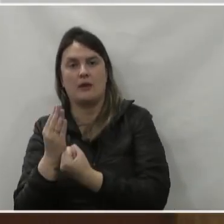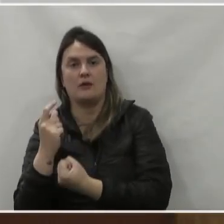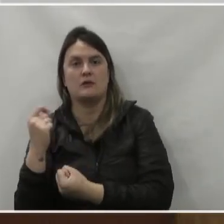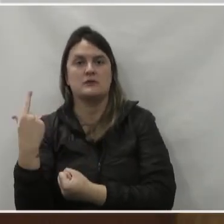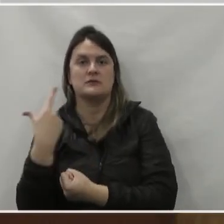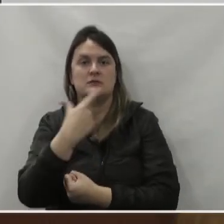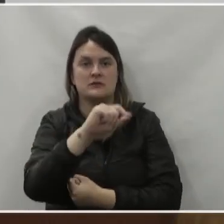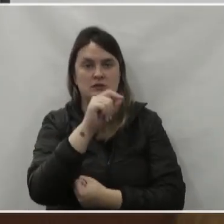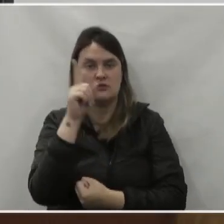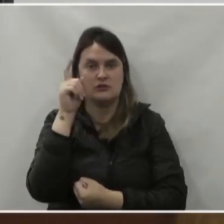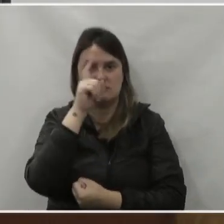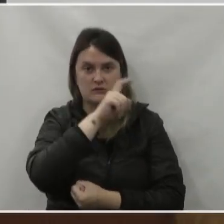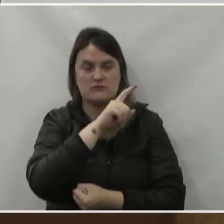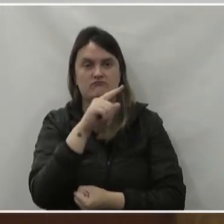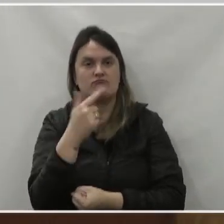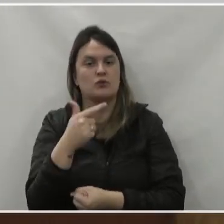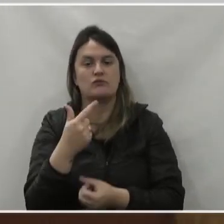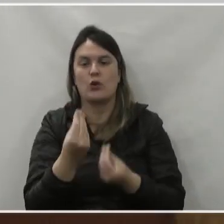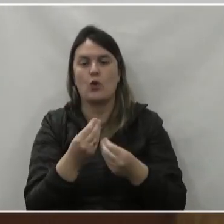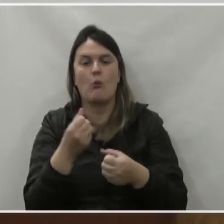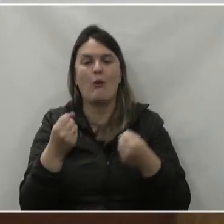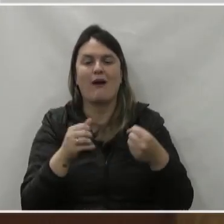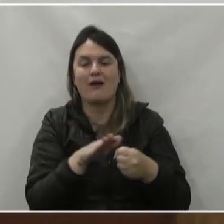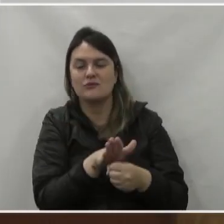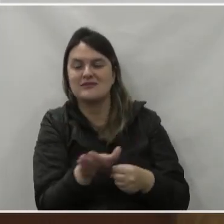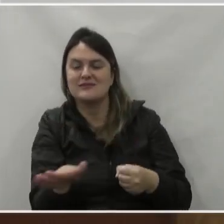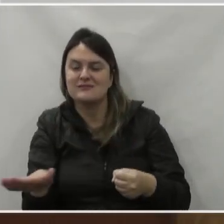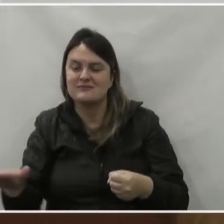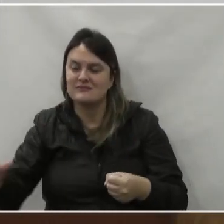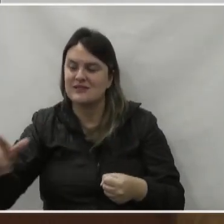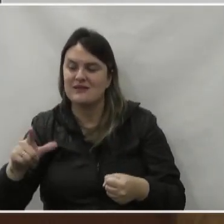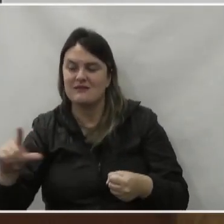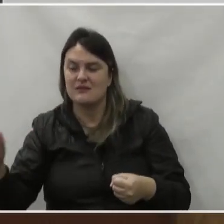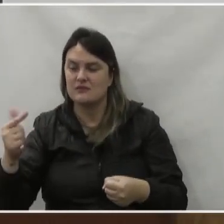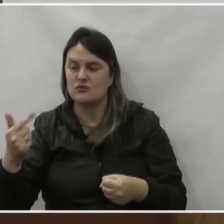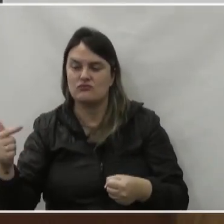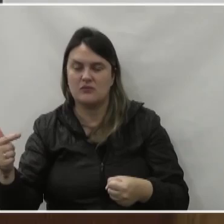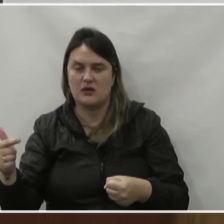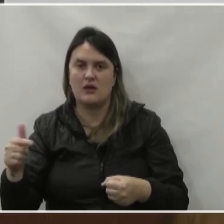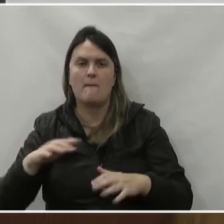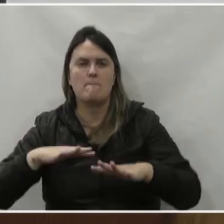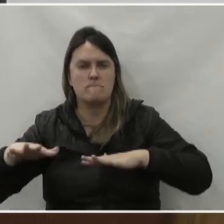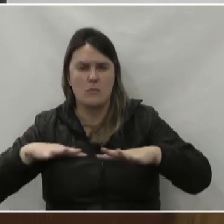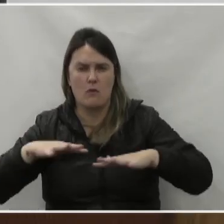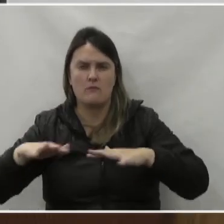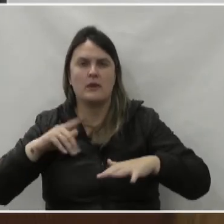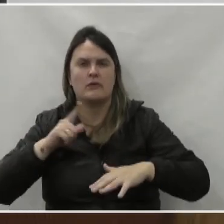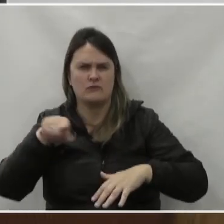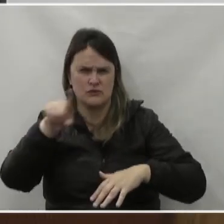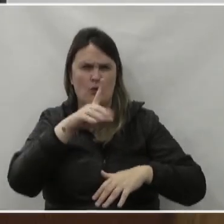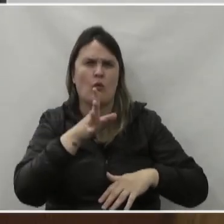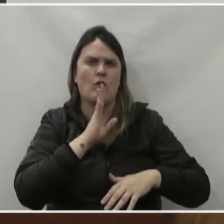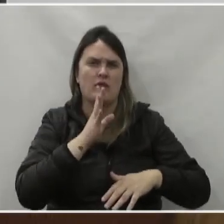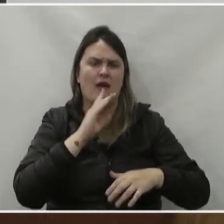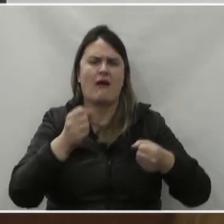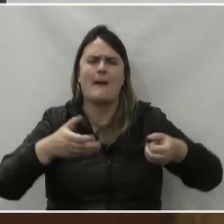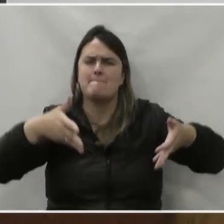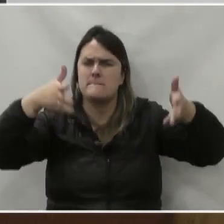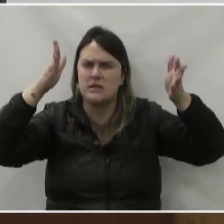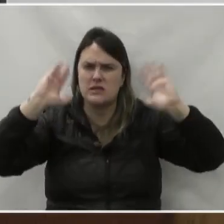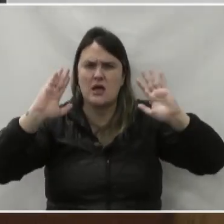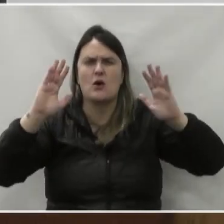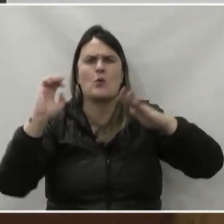bem complicado, não tem acostamento, não tem uma área de escape, é muito movimento ali, todos vocês conhecem, né, muitos